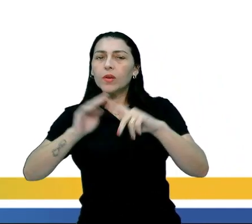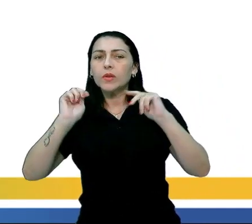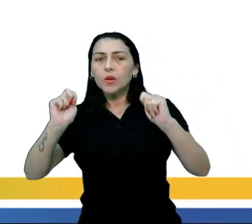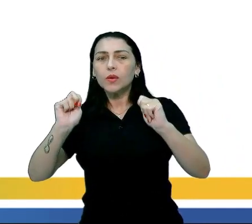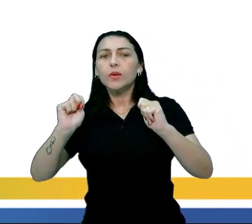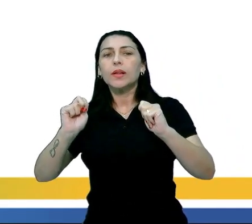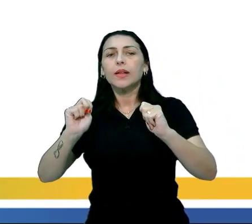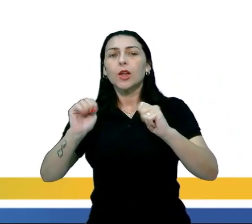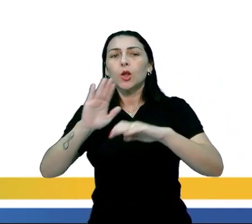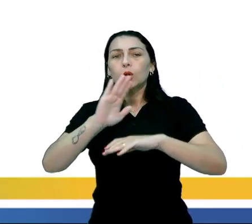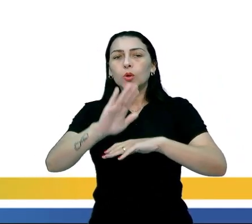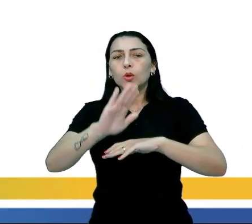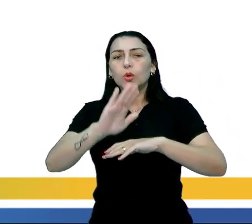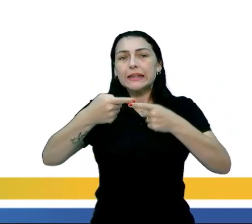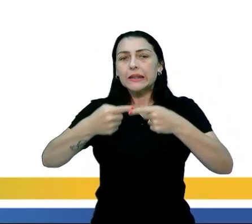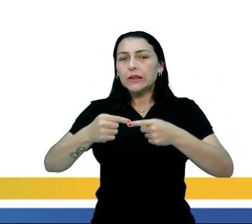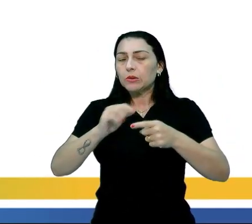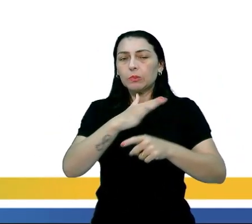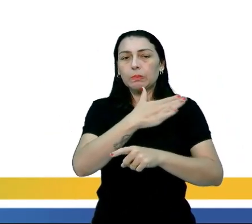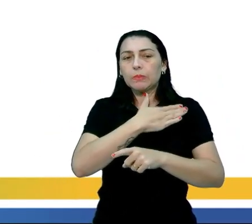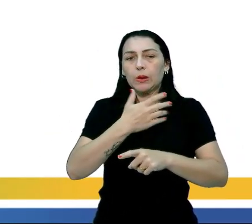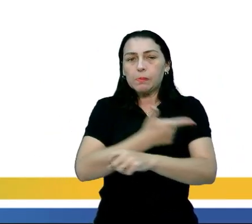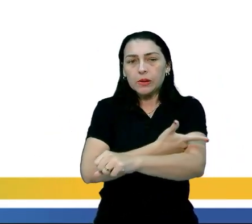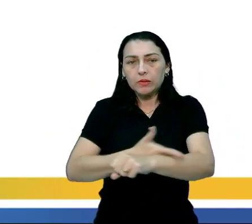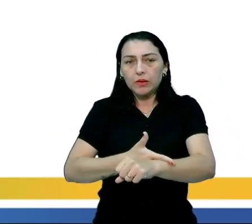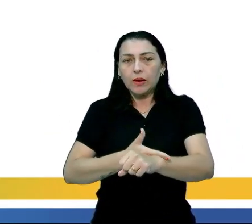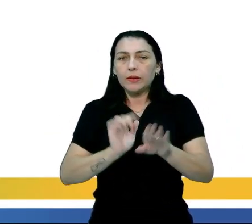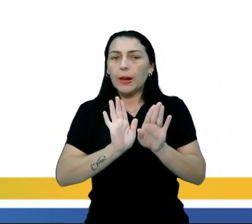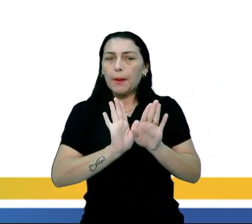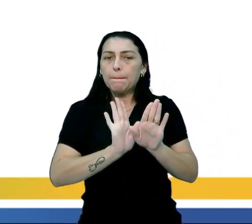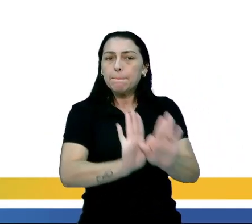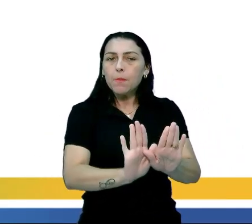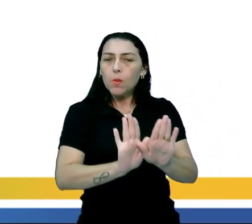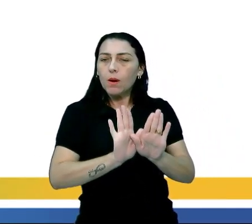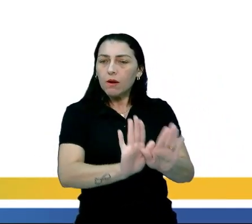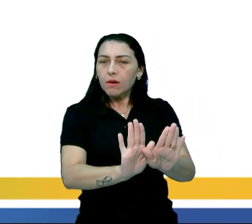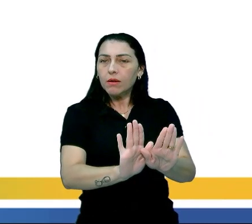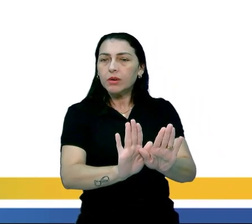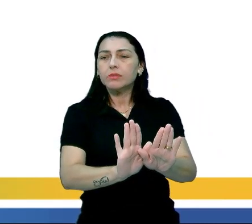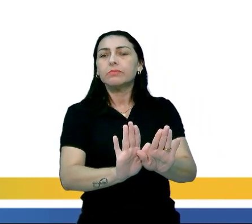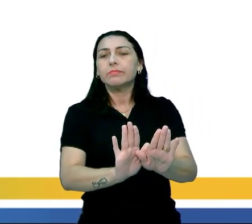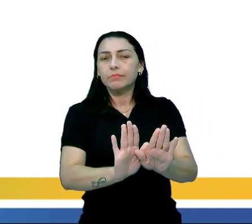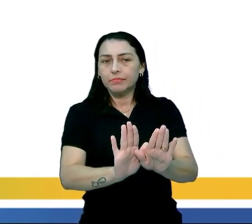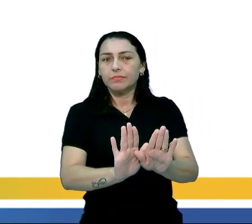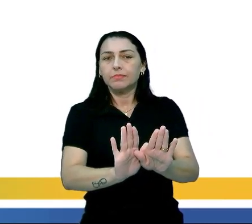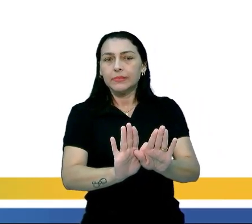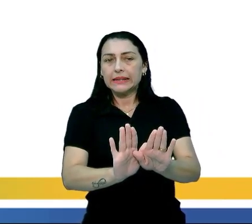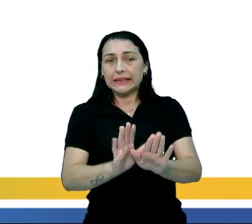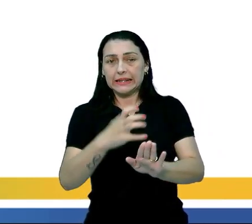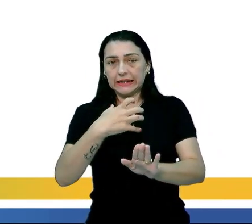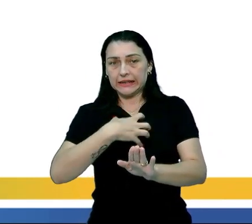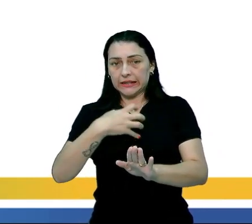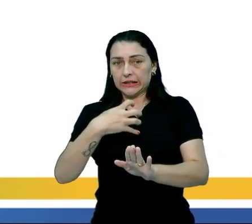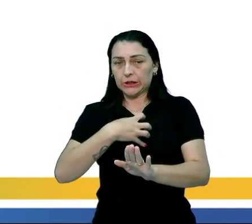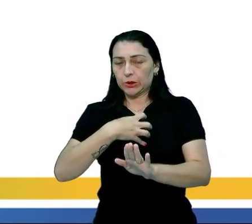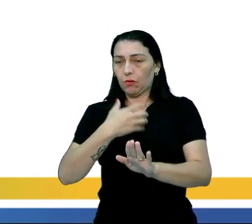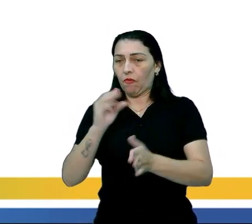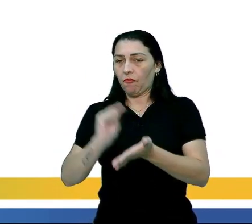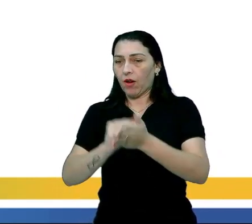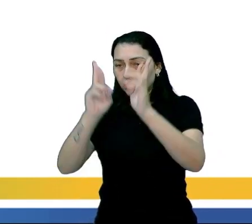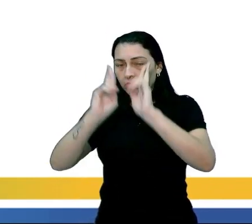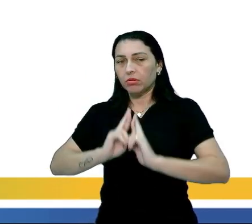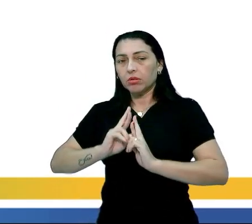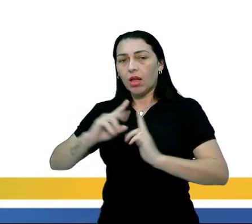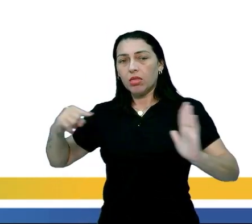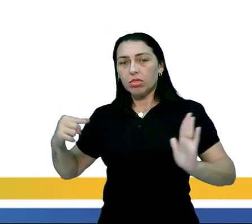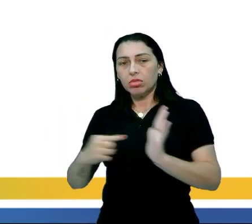torcer, tocar sem permissão, temos um pé, empurrar, pé. Se sentiu desrespeitada, denuncia